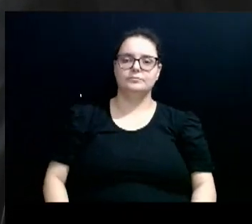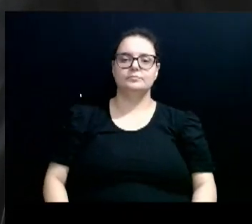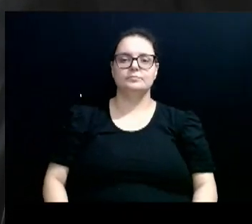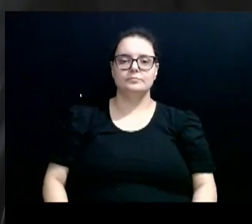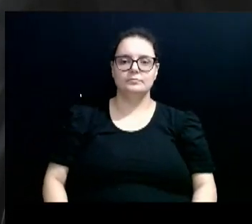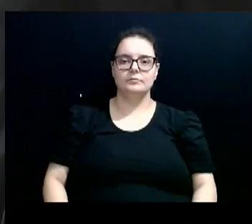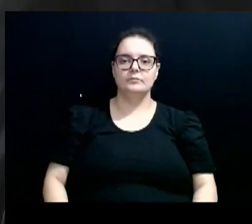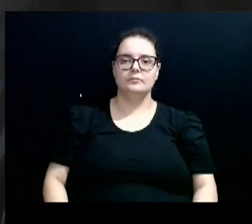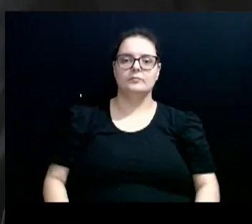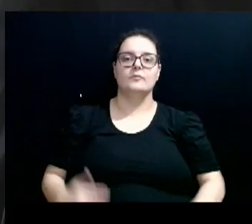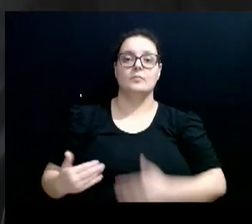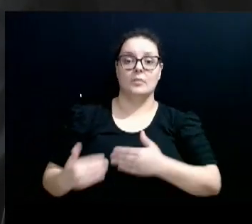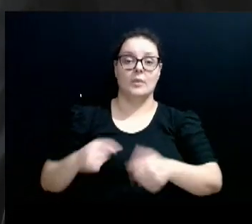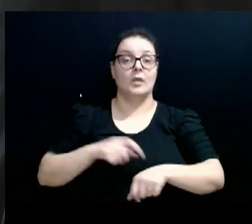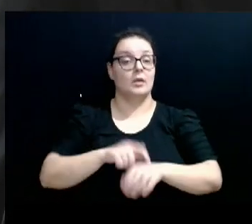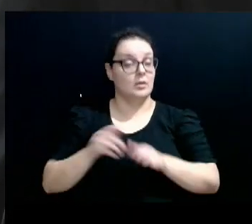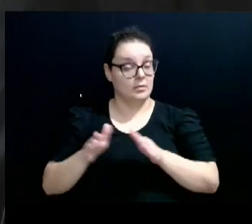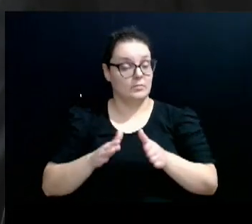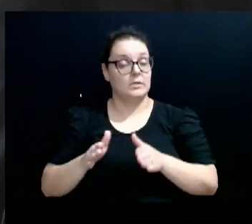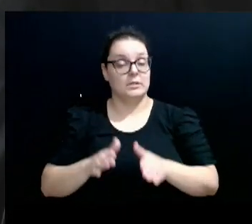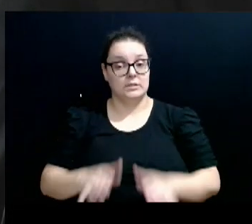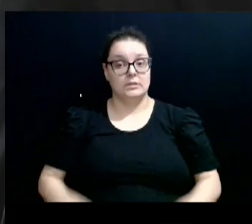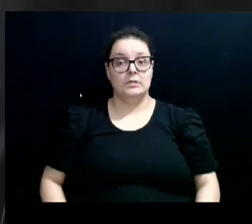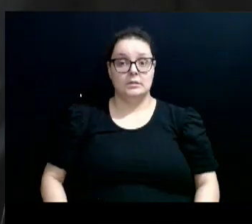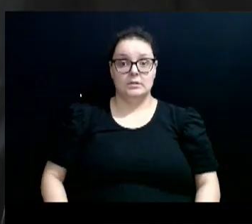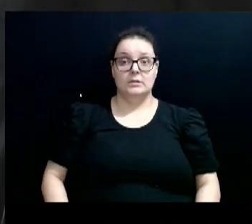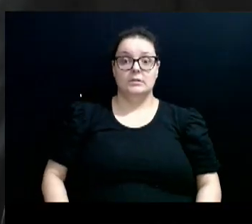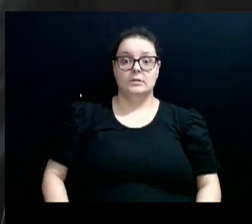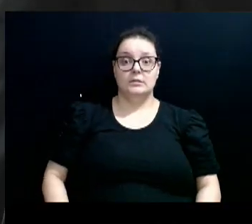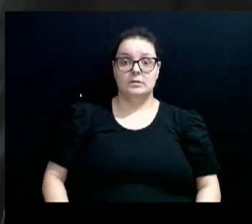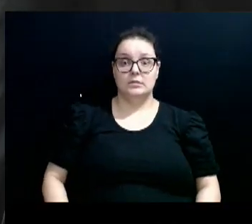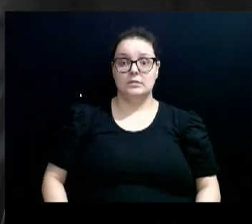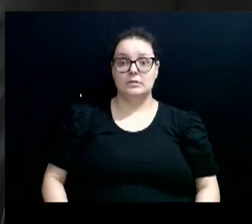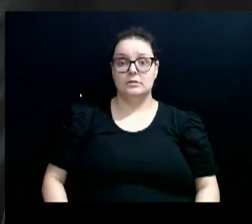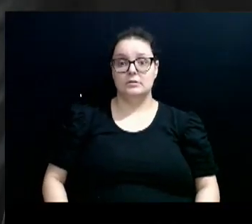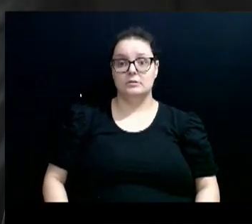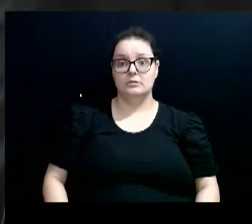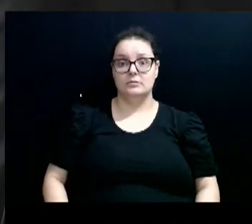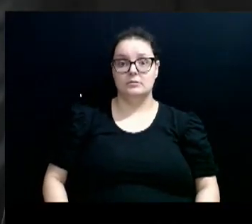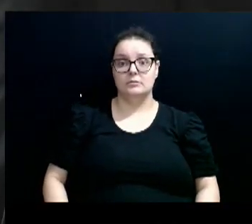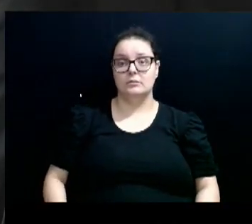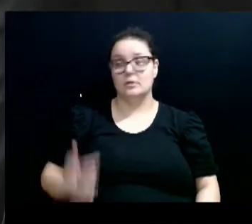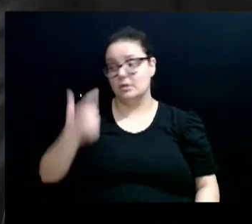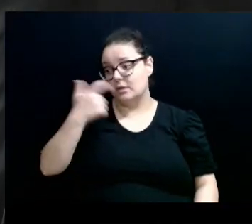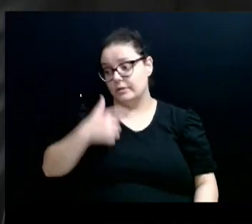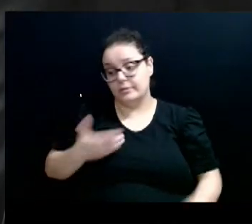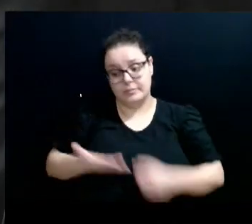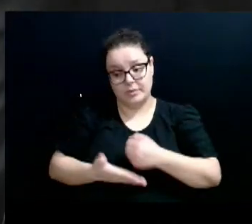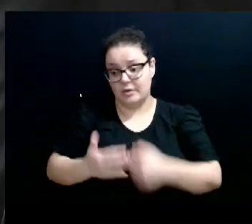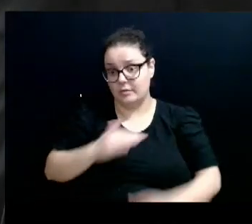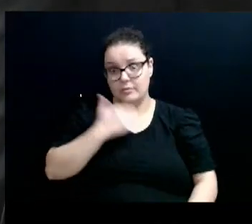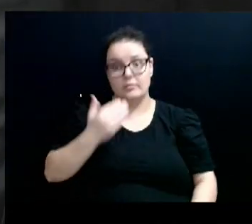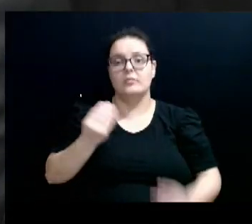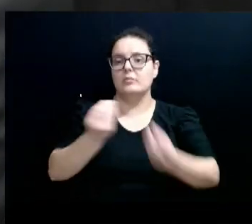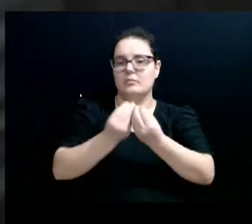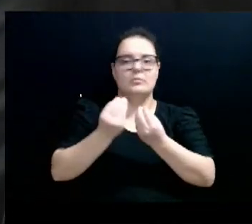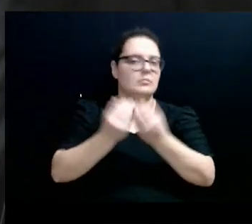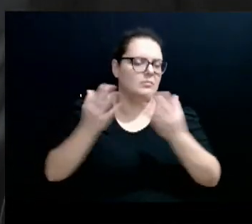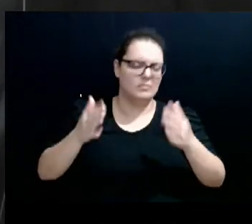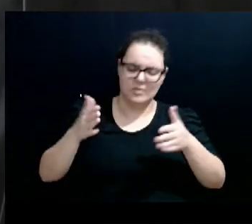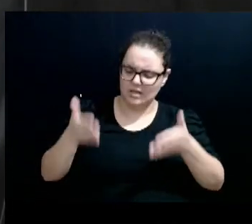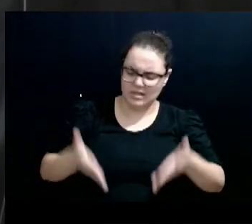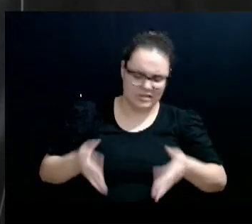uma situação de basicamente eu estava morto, né? Sim. Um milagre, ali é milagre, e milagre não